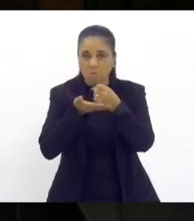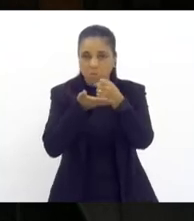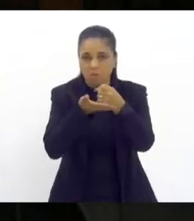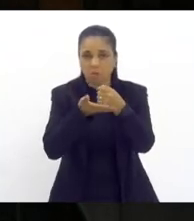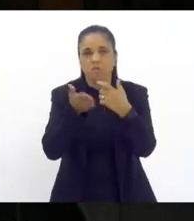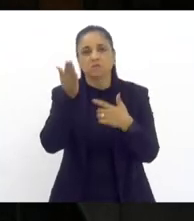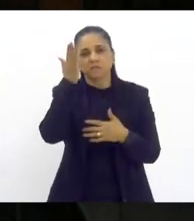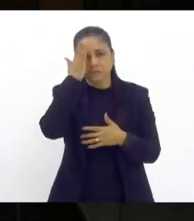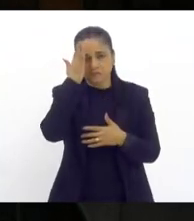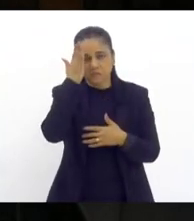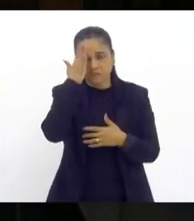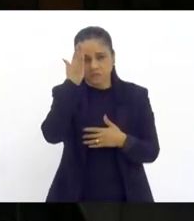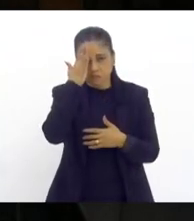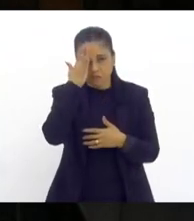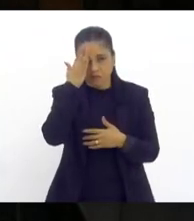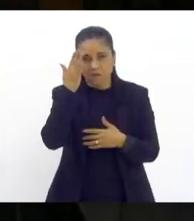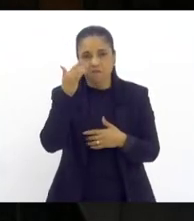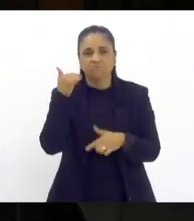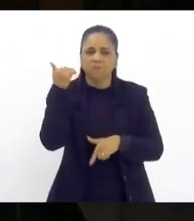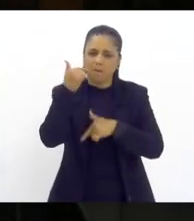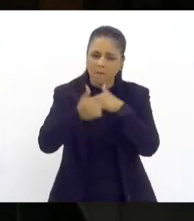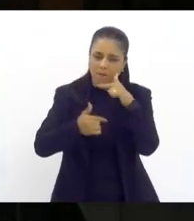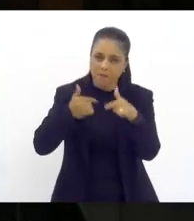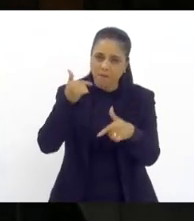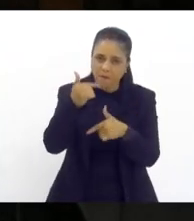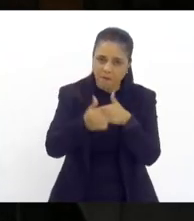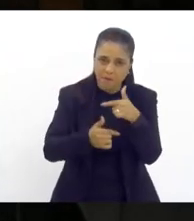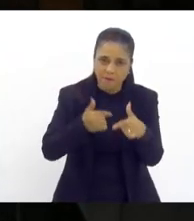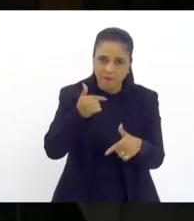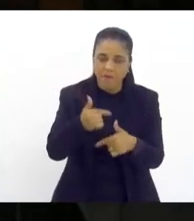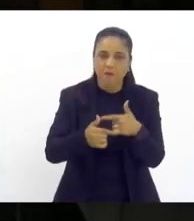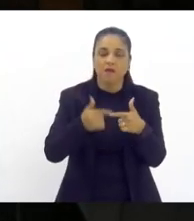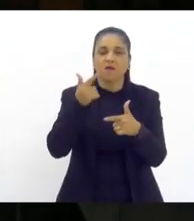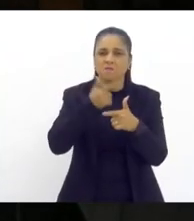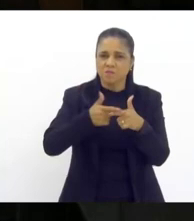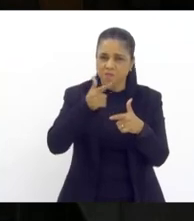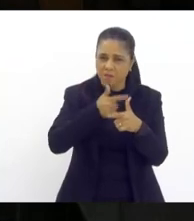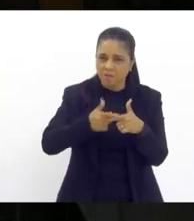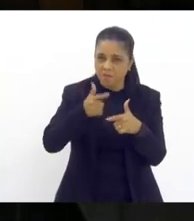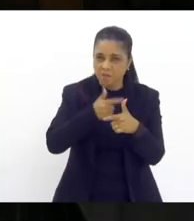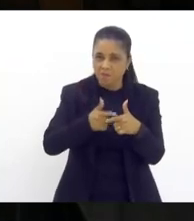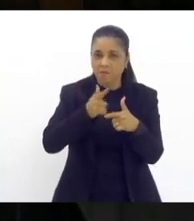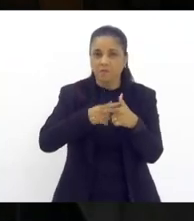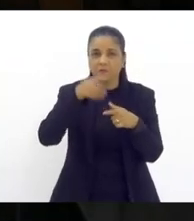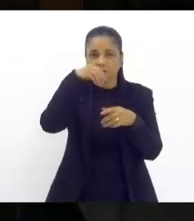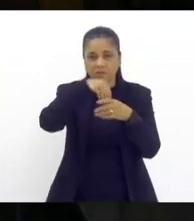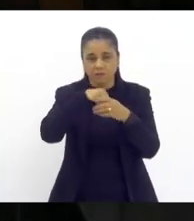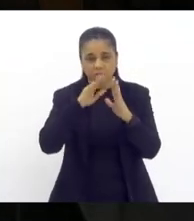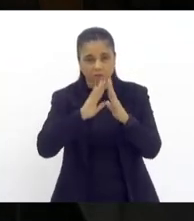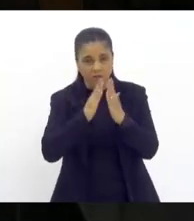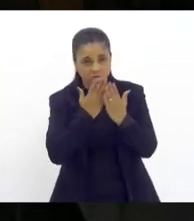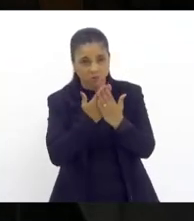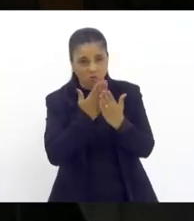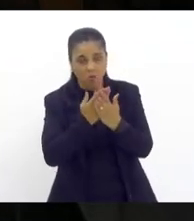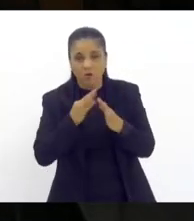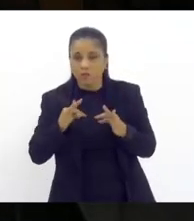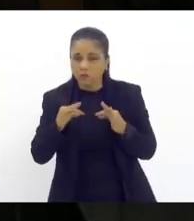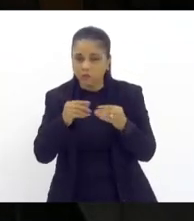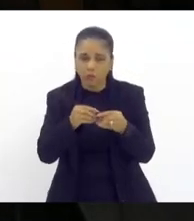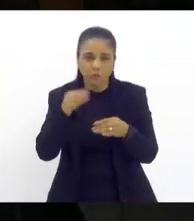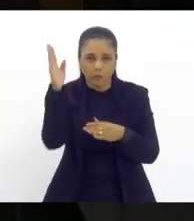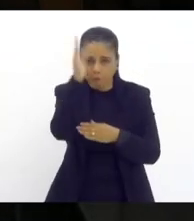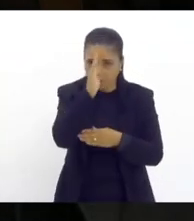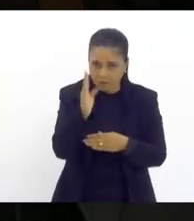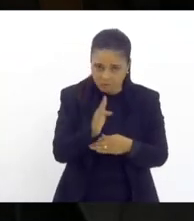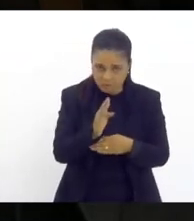gente sabe que a gente vem passando por problemas muito difíceis nas escolas, não só aqui no Rio, mas em todo o